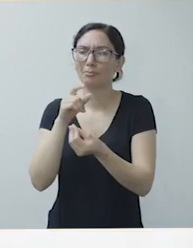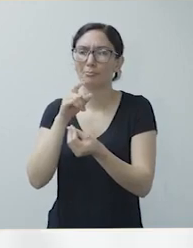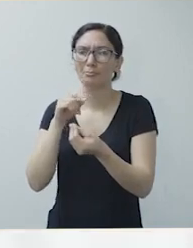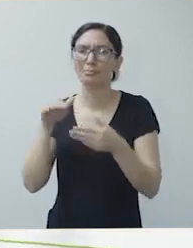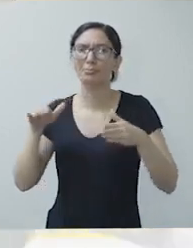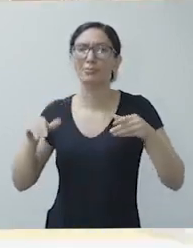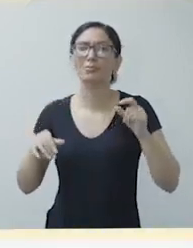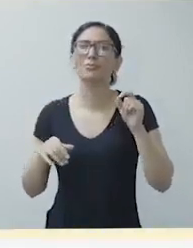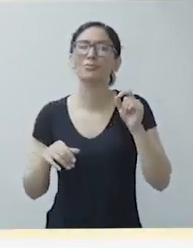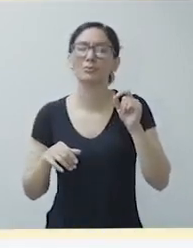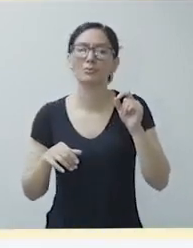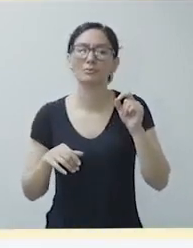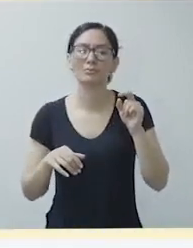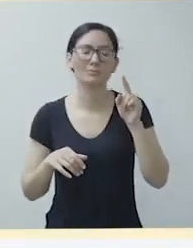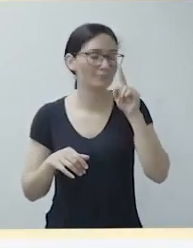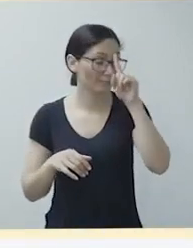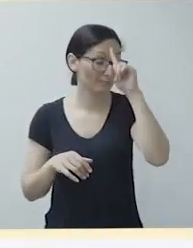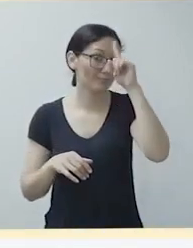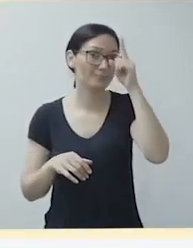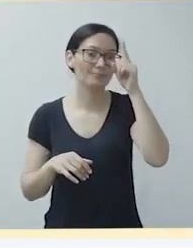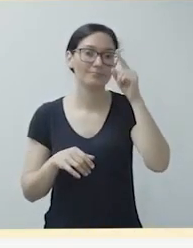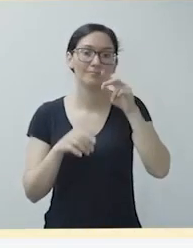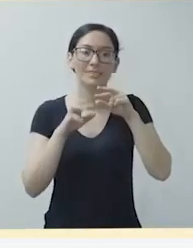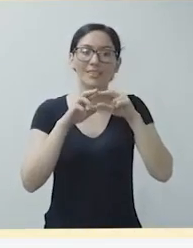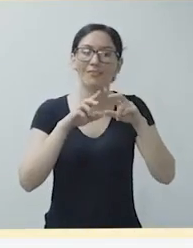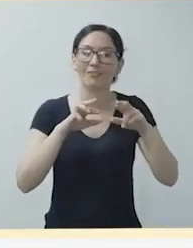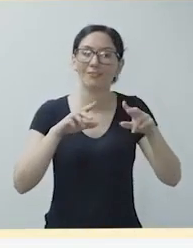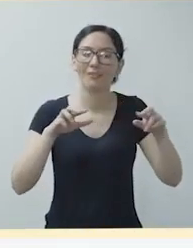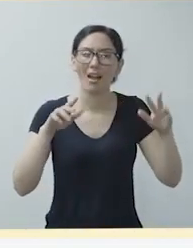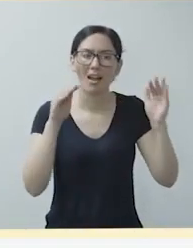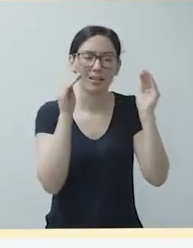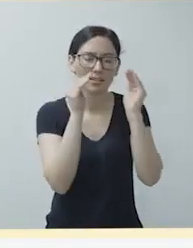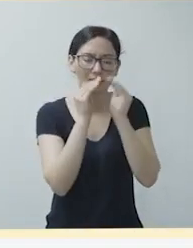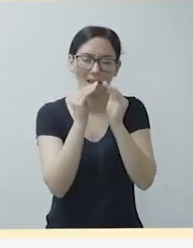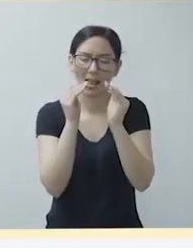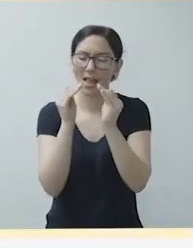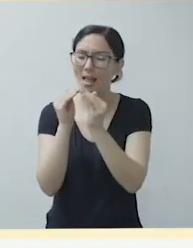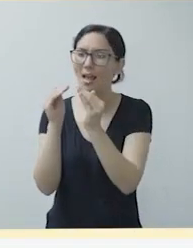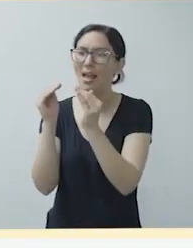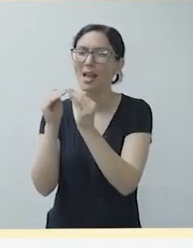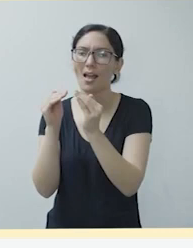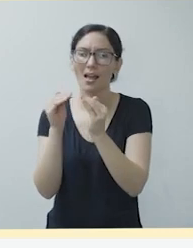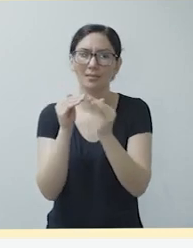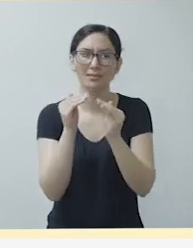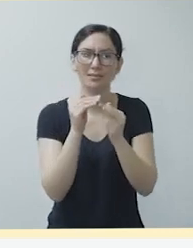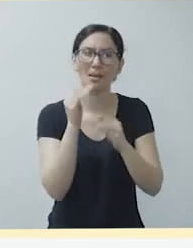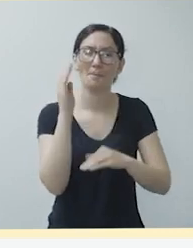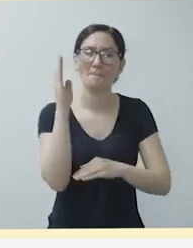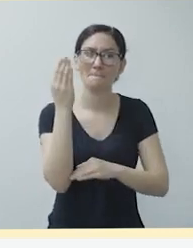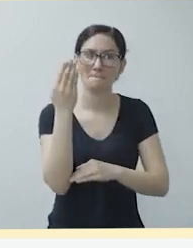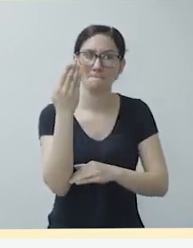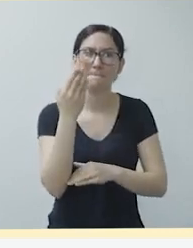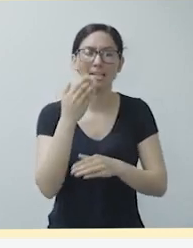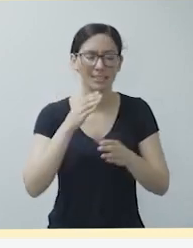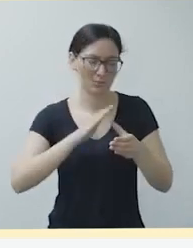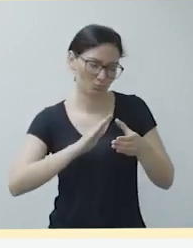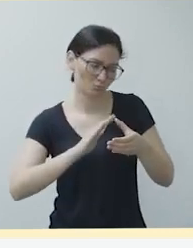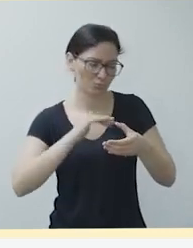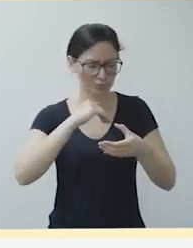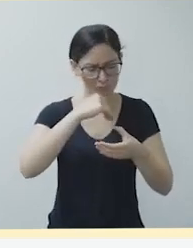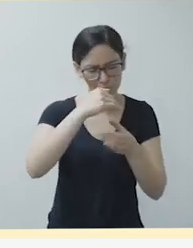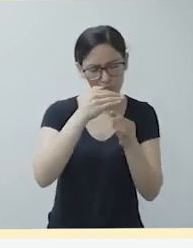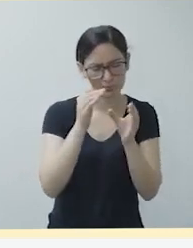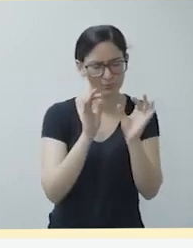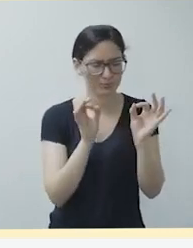ver? Ele fez várias casinhas, lixou, cortou e